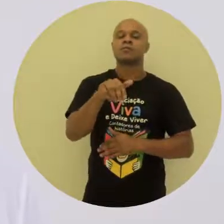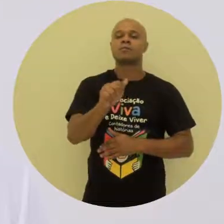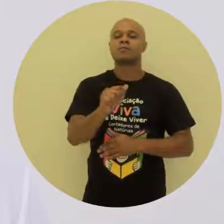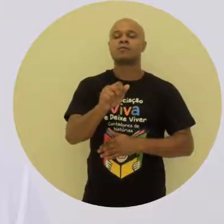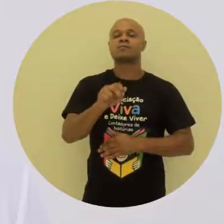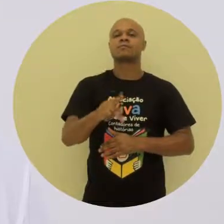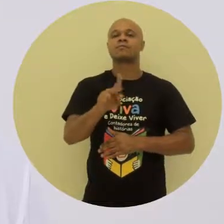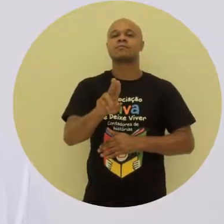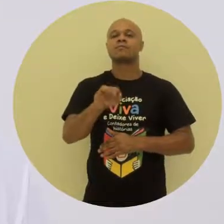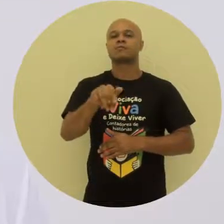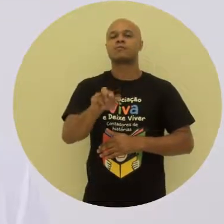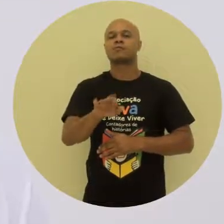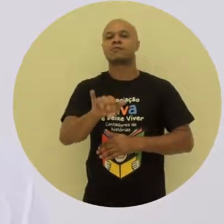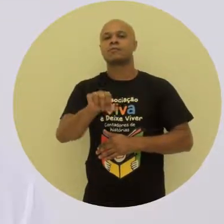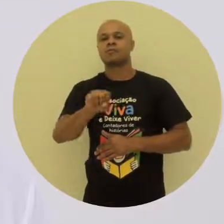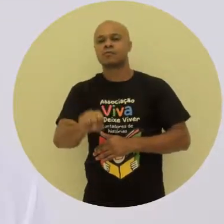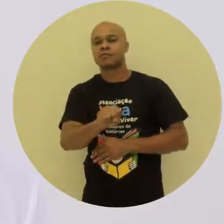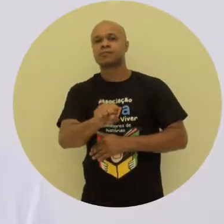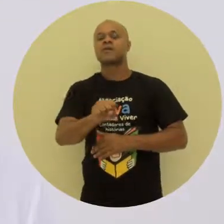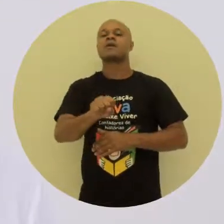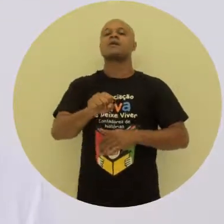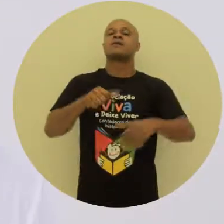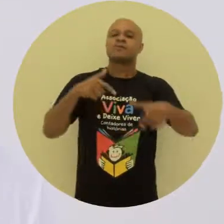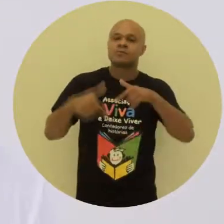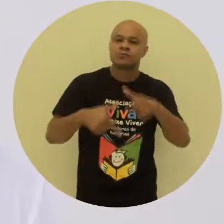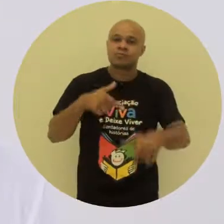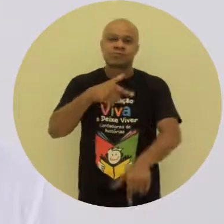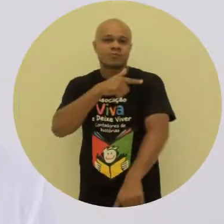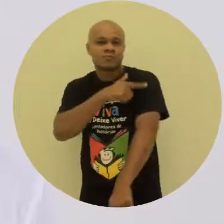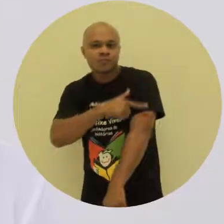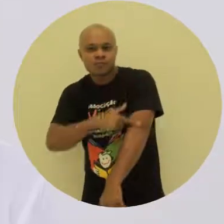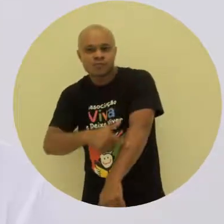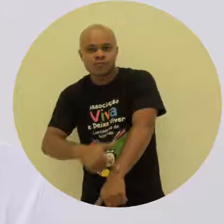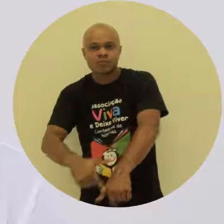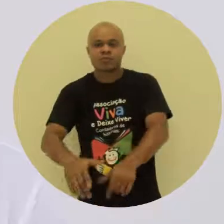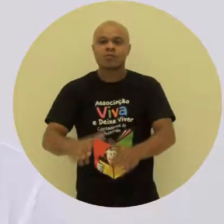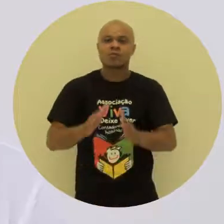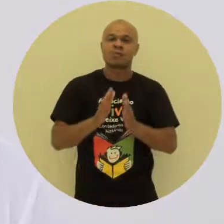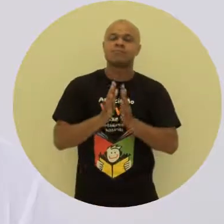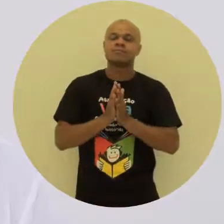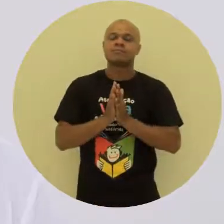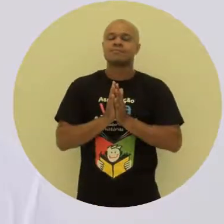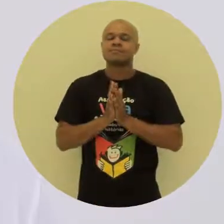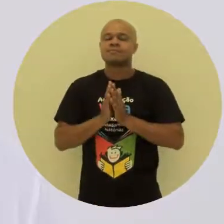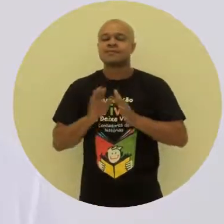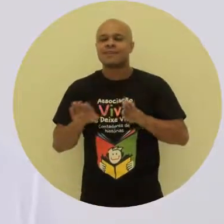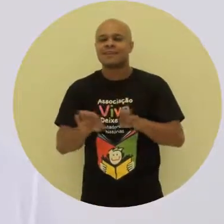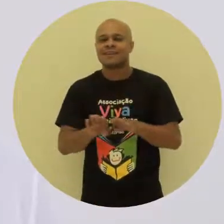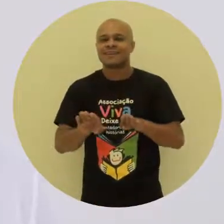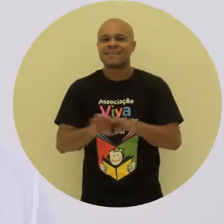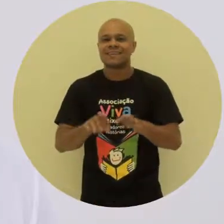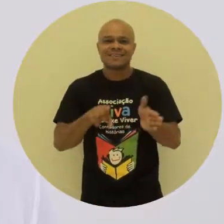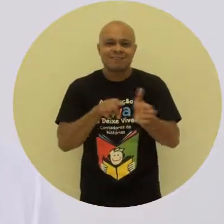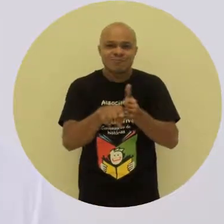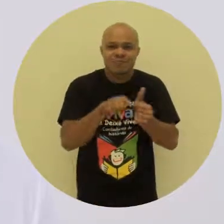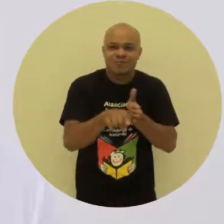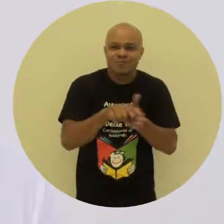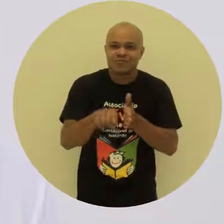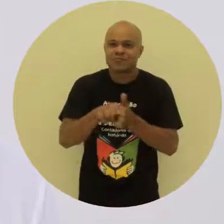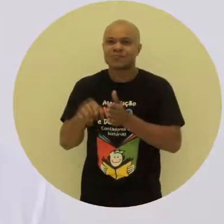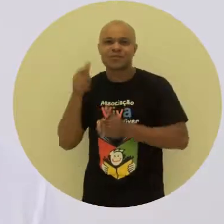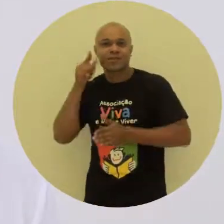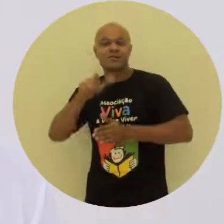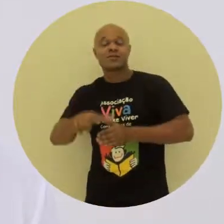Kumaris, uma organização que trabalha a educação e a meditação. Dessa pesquisa, nós